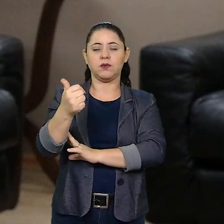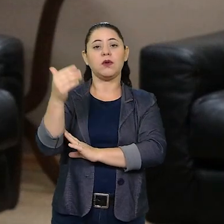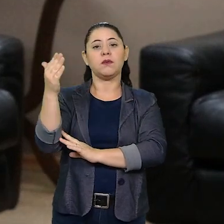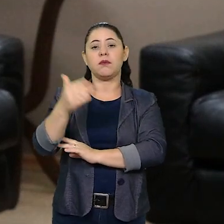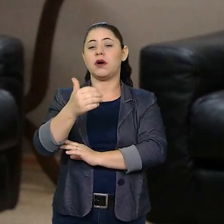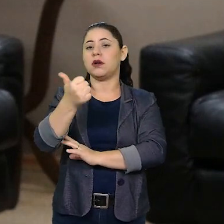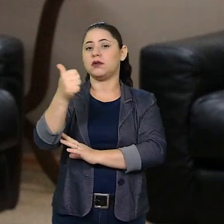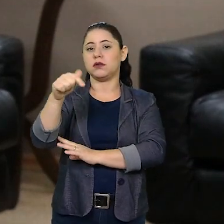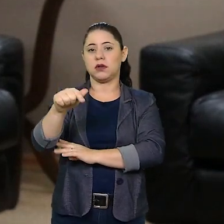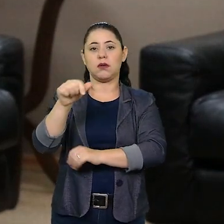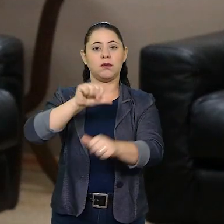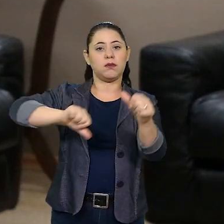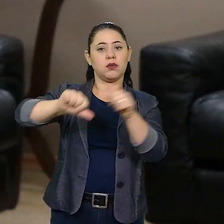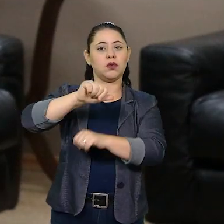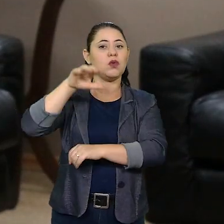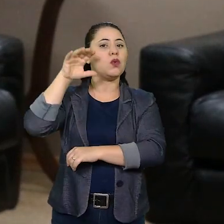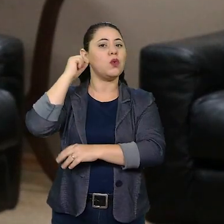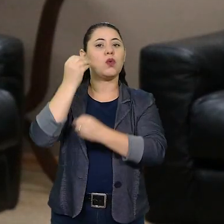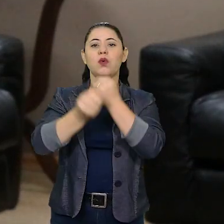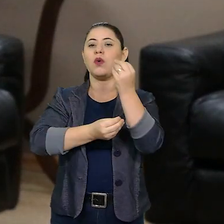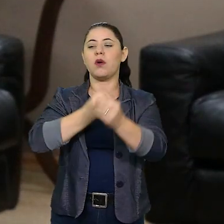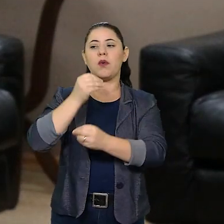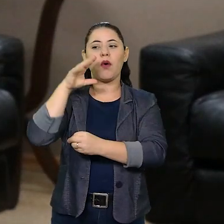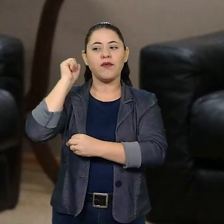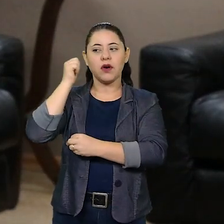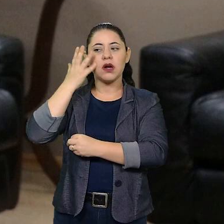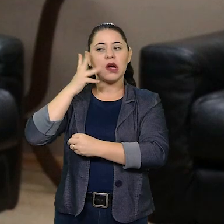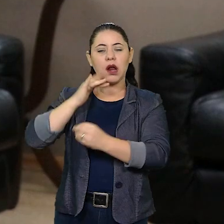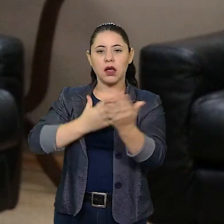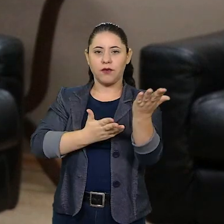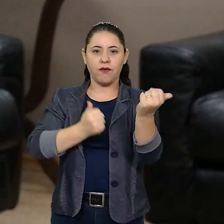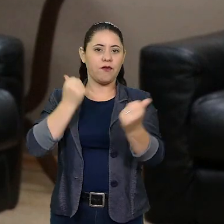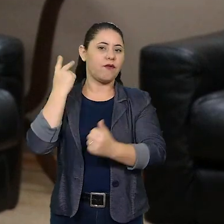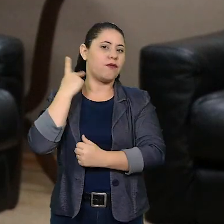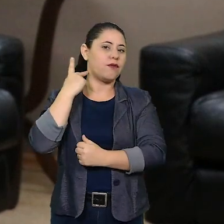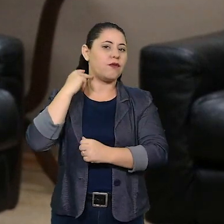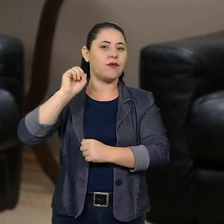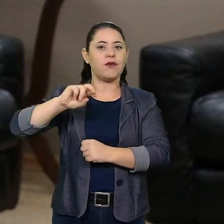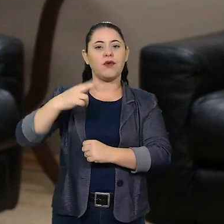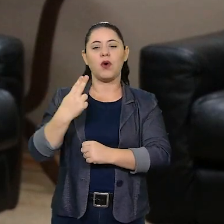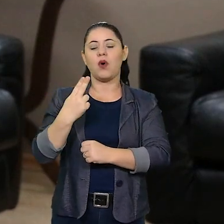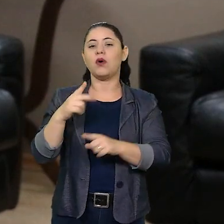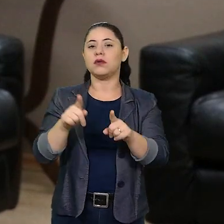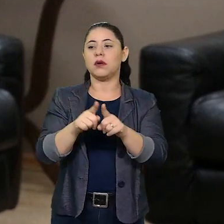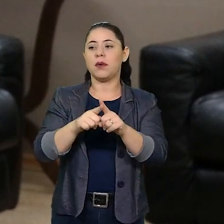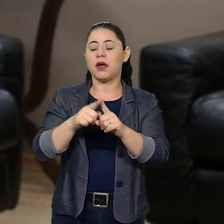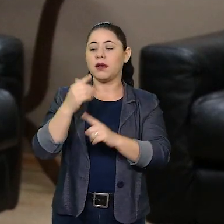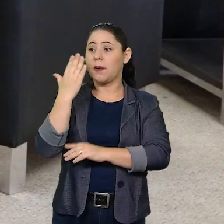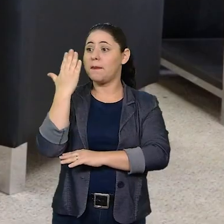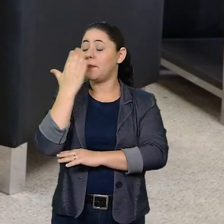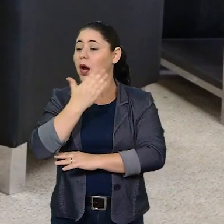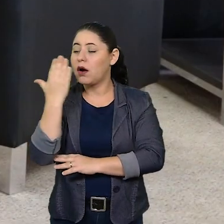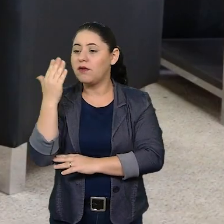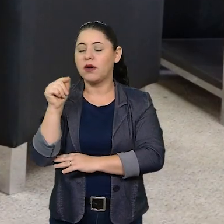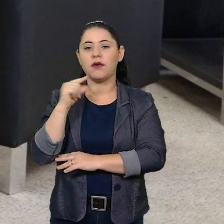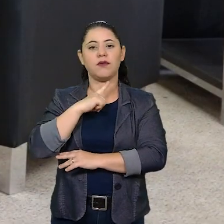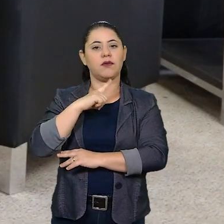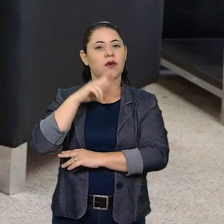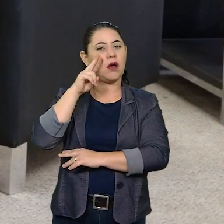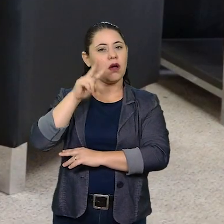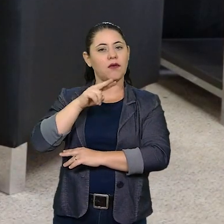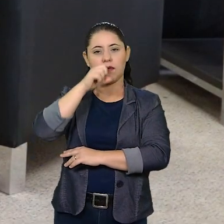13.431, de 2017, mudou-se a forma de ouvir a criança ou adolescente vítima ou testemunha de violência,